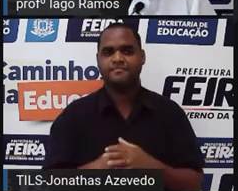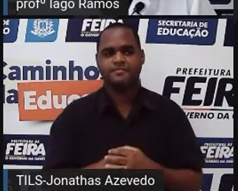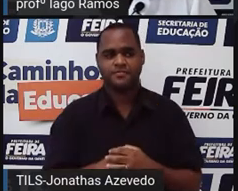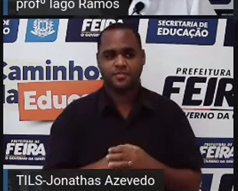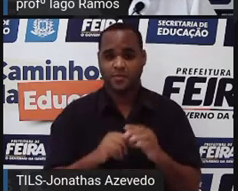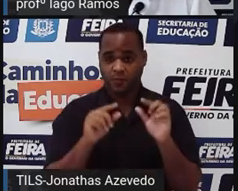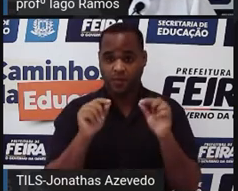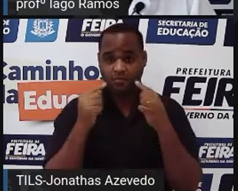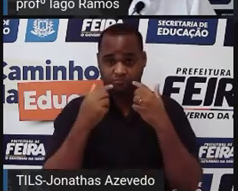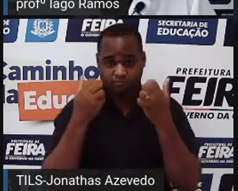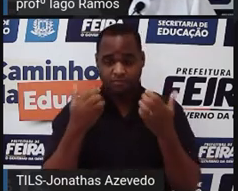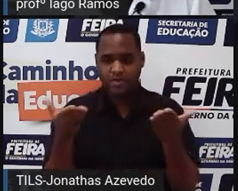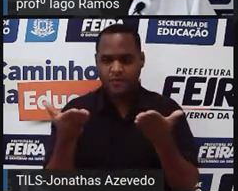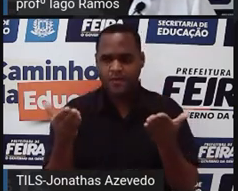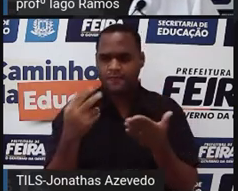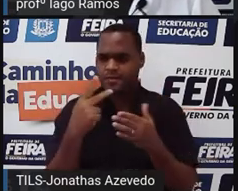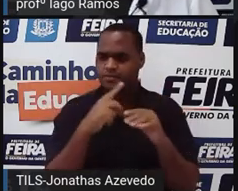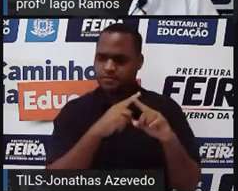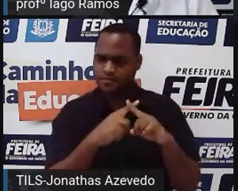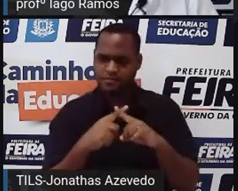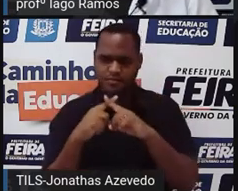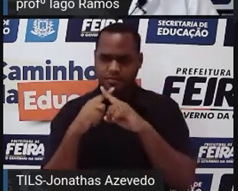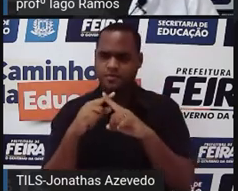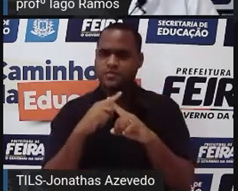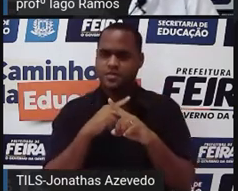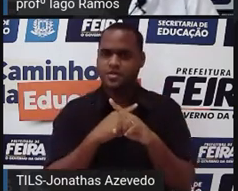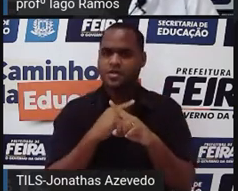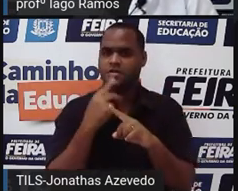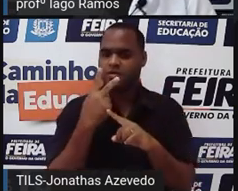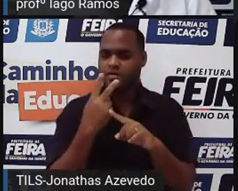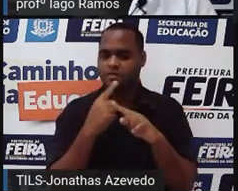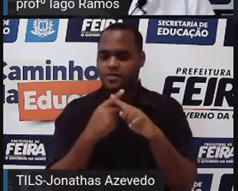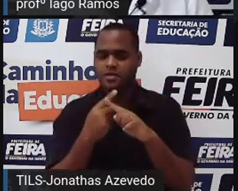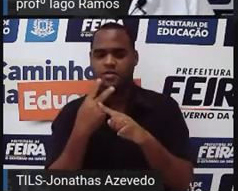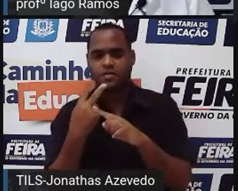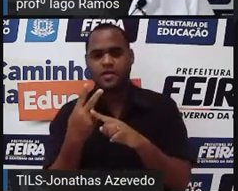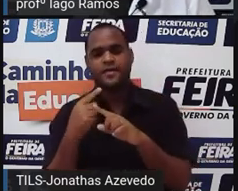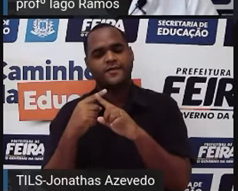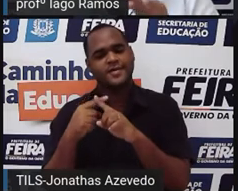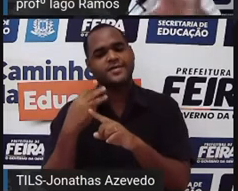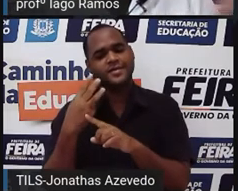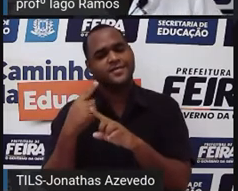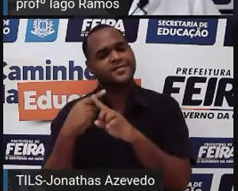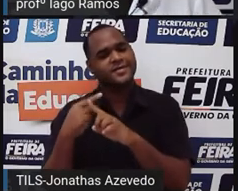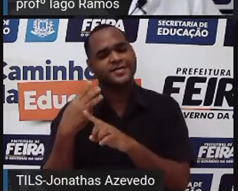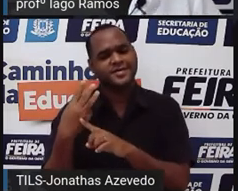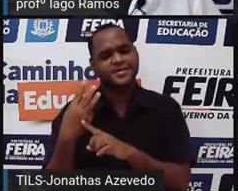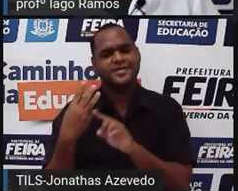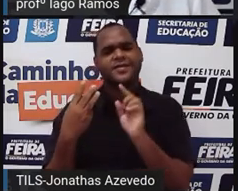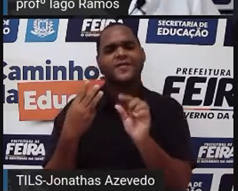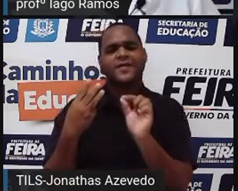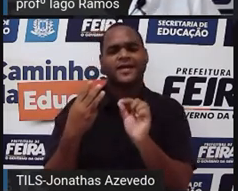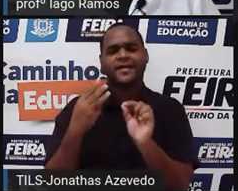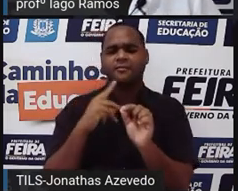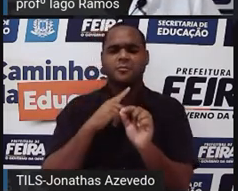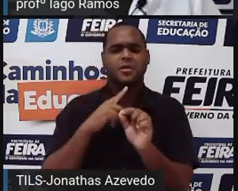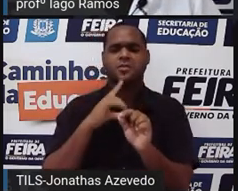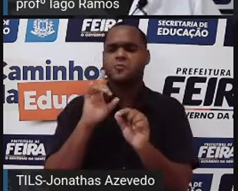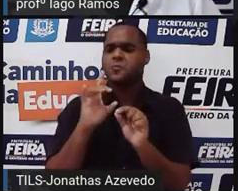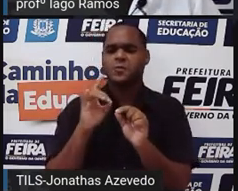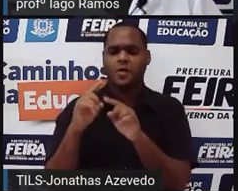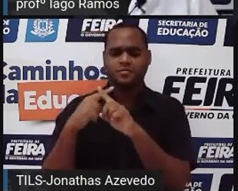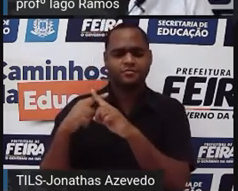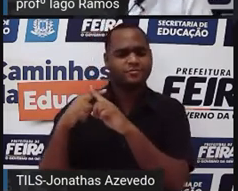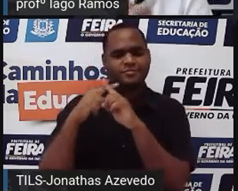Só que ali agora a gente só tem multiplicação, ó, 2 vezes 2 vezes 3 vezes 3. Só tem multiplicação. A